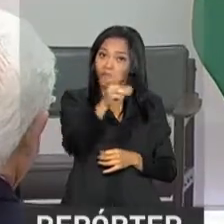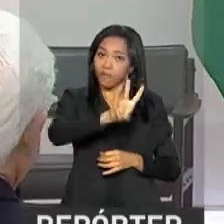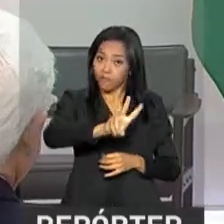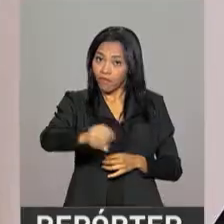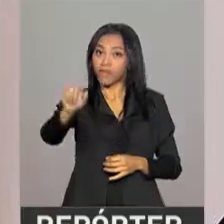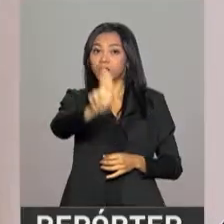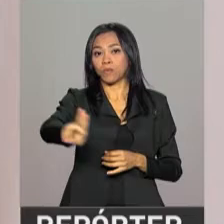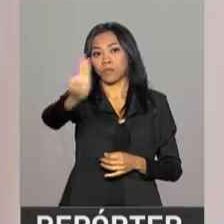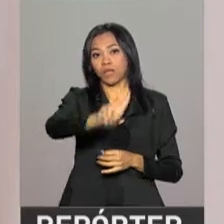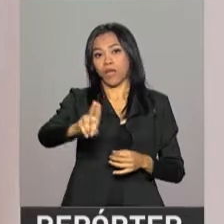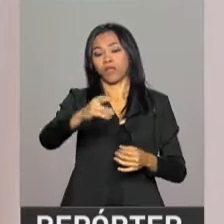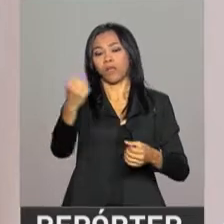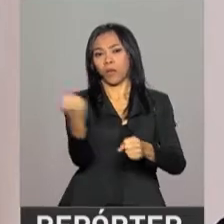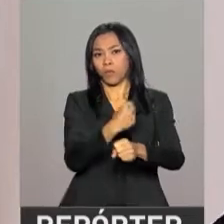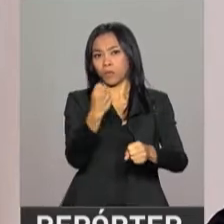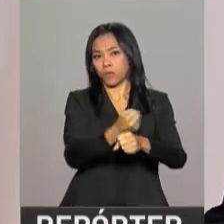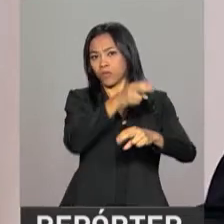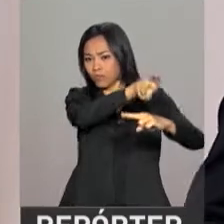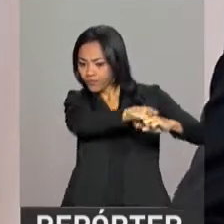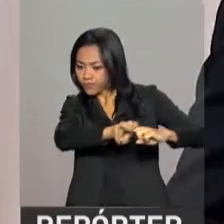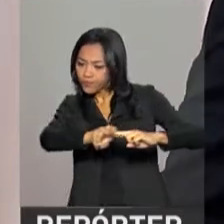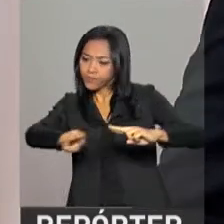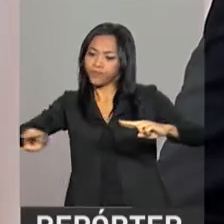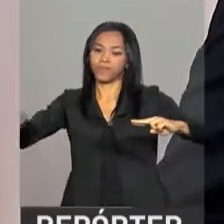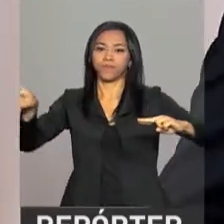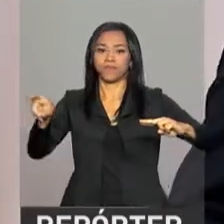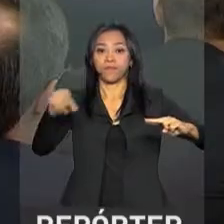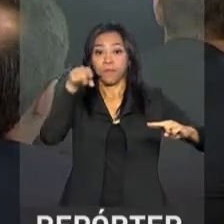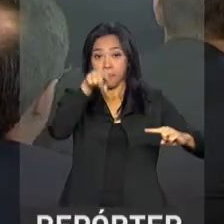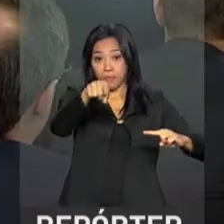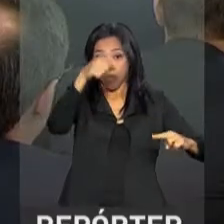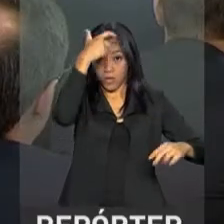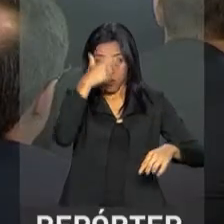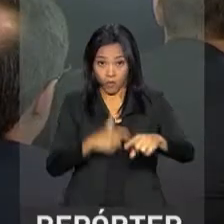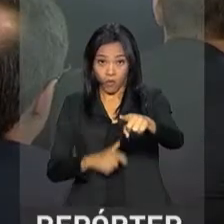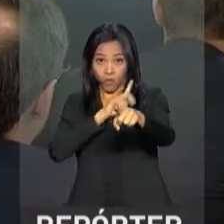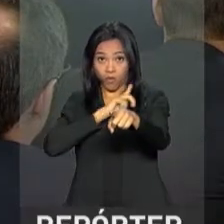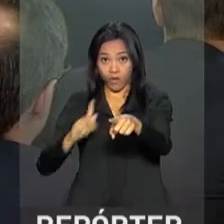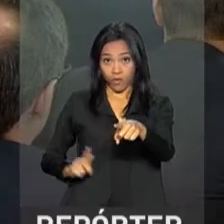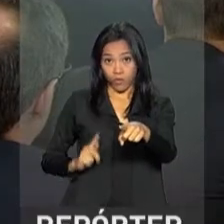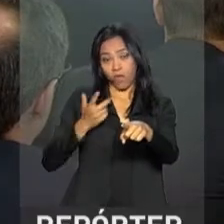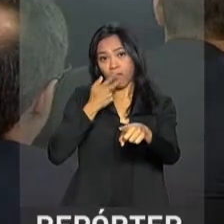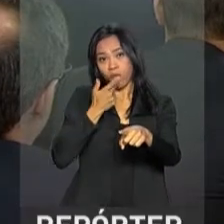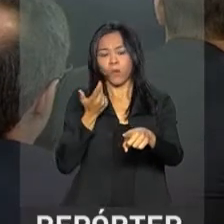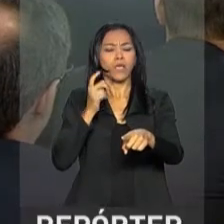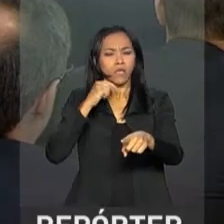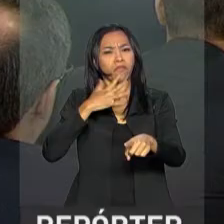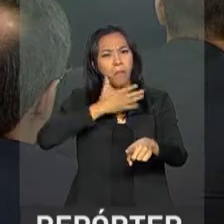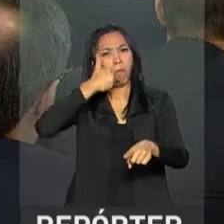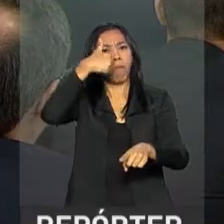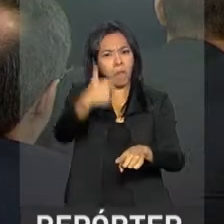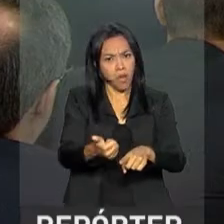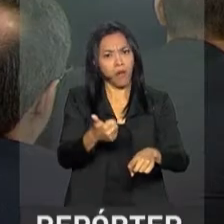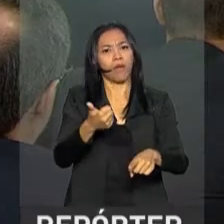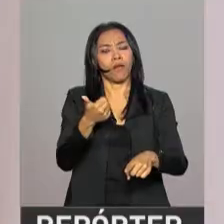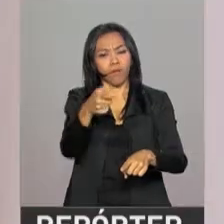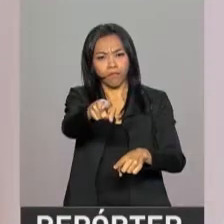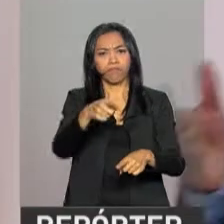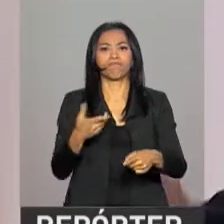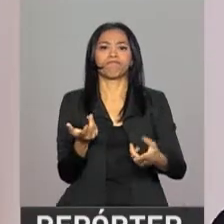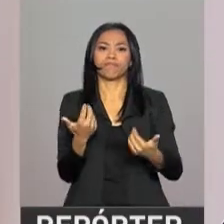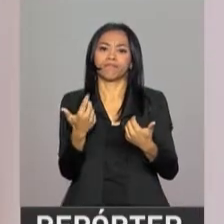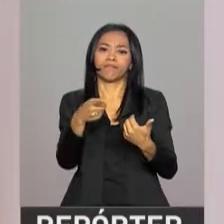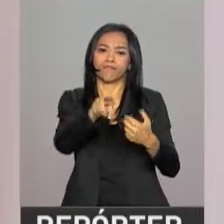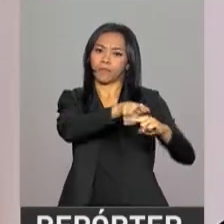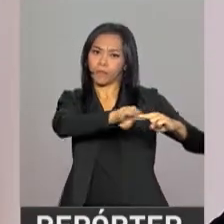capital na avaliação do governador do distrito federal as obras vão melhorar o transporte para a população essa